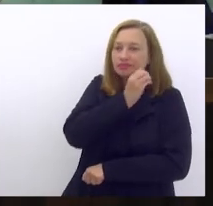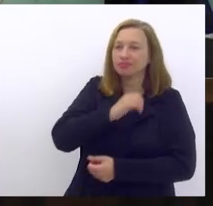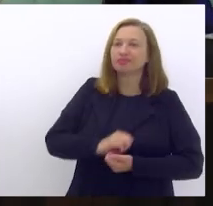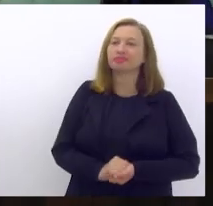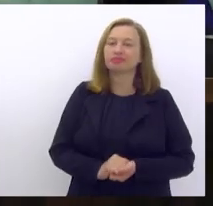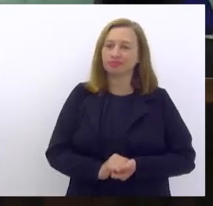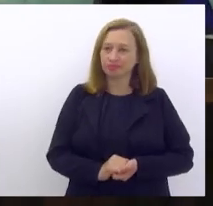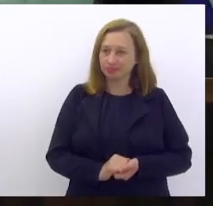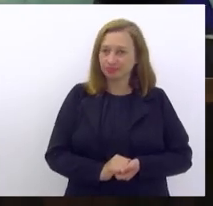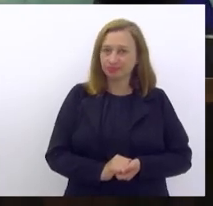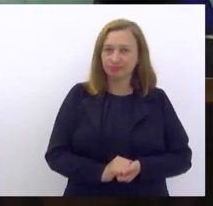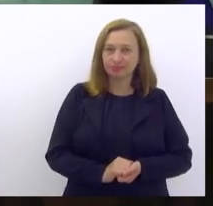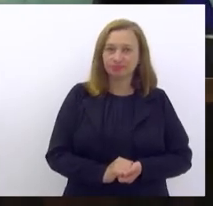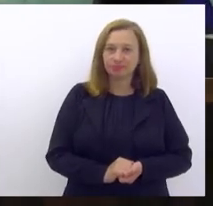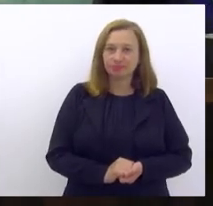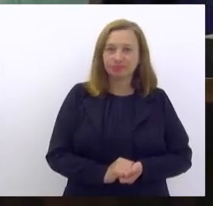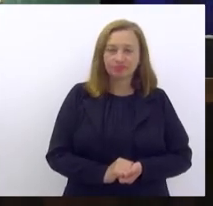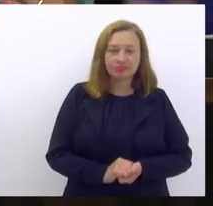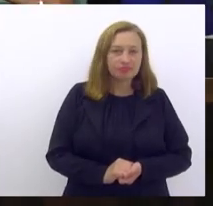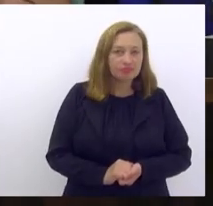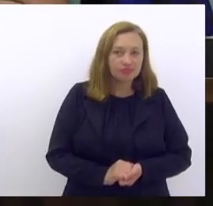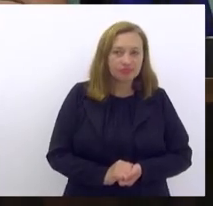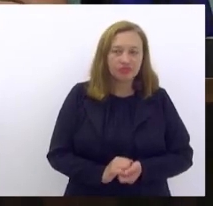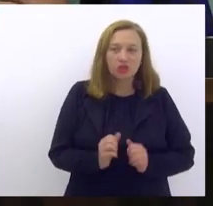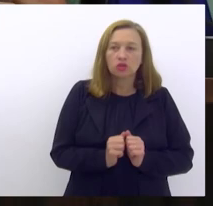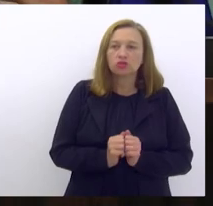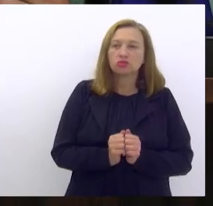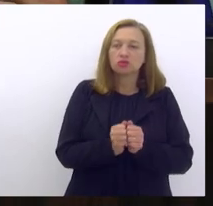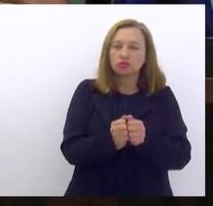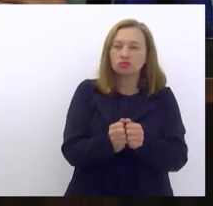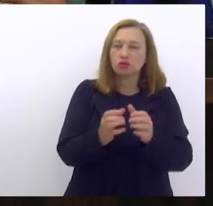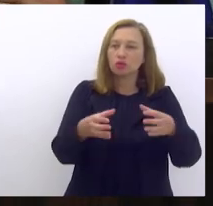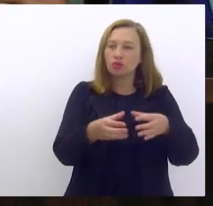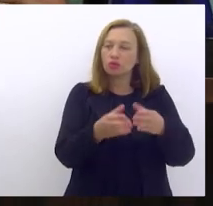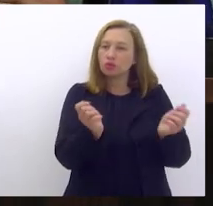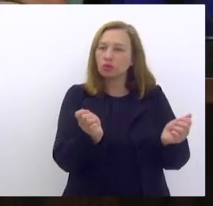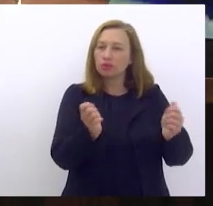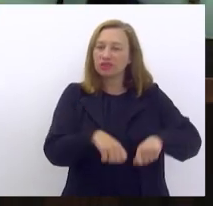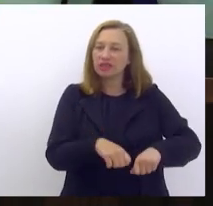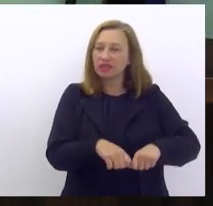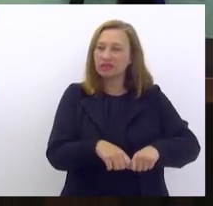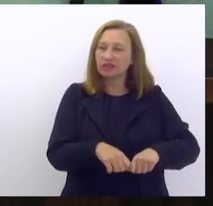providência juntos aos órgãos competentes para